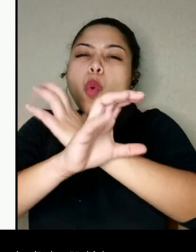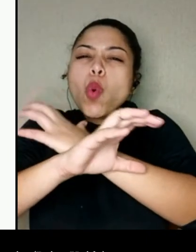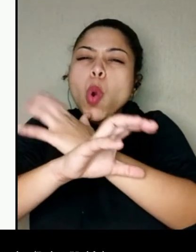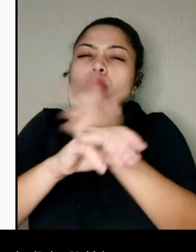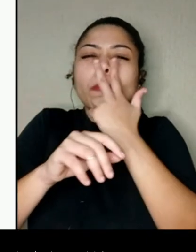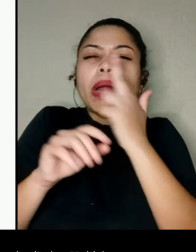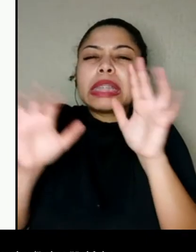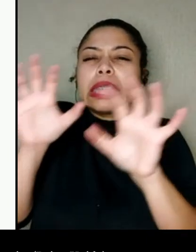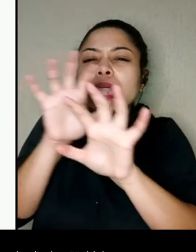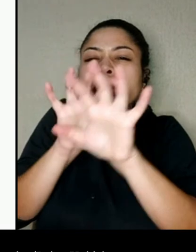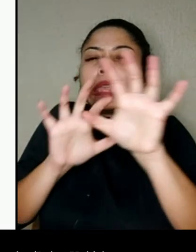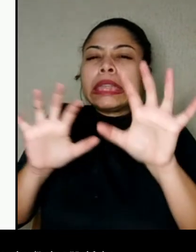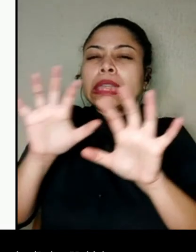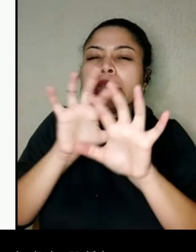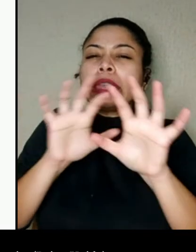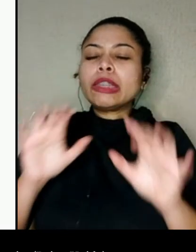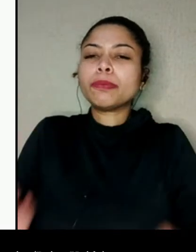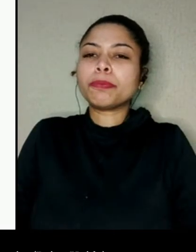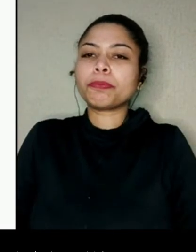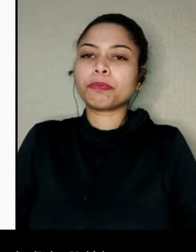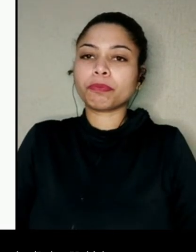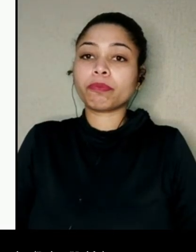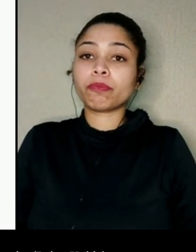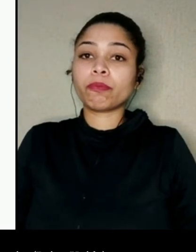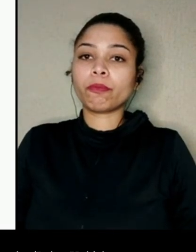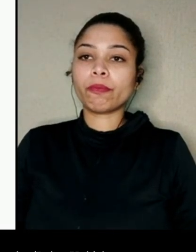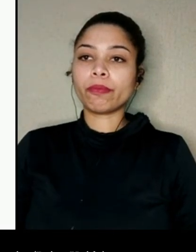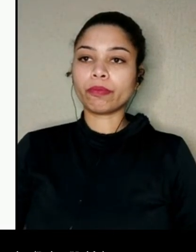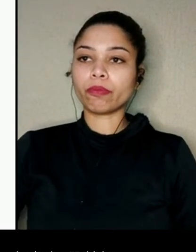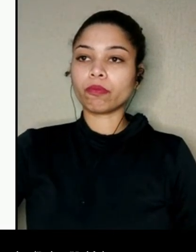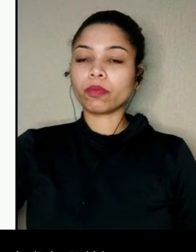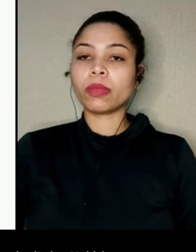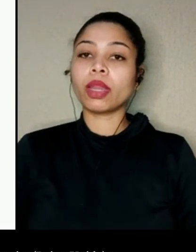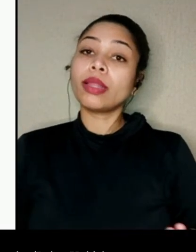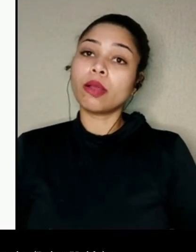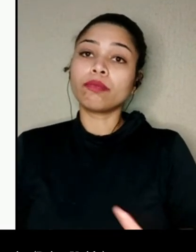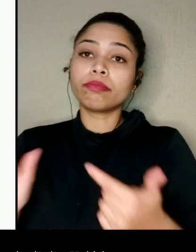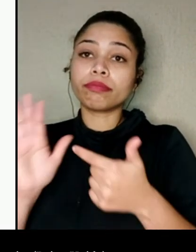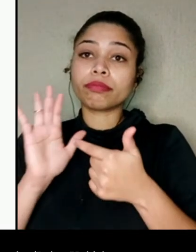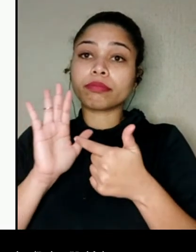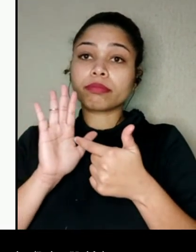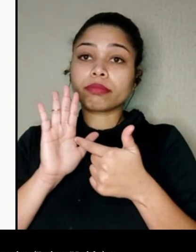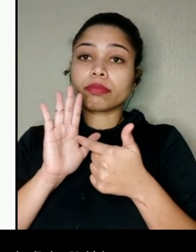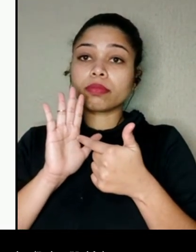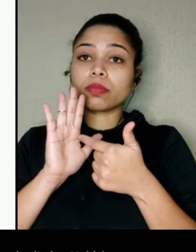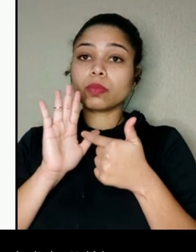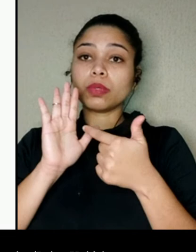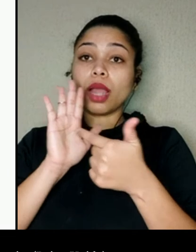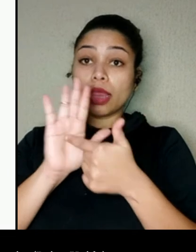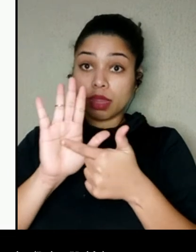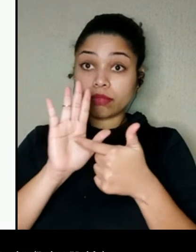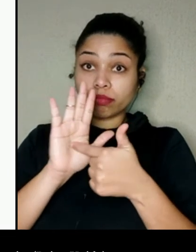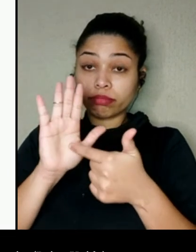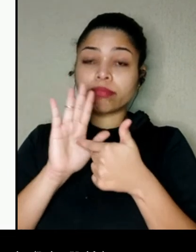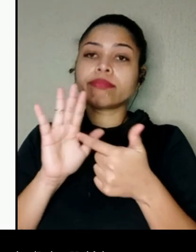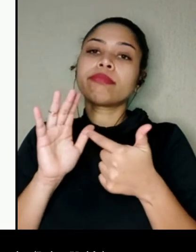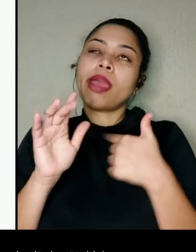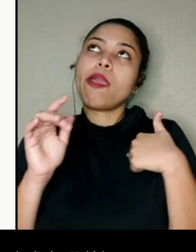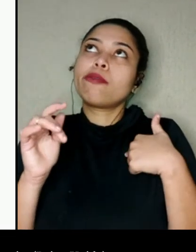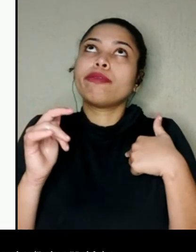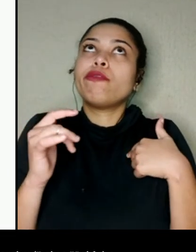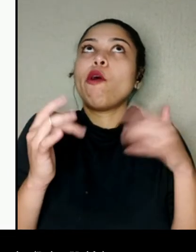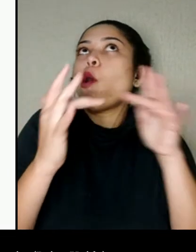de todo mal do nessa apresentação eu não vou ficar então não encontrar coisas que são